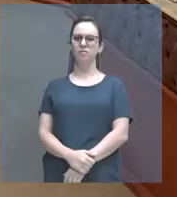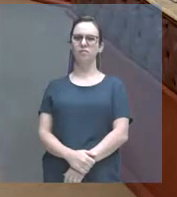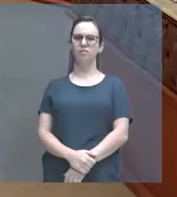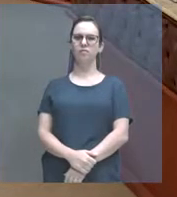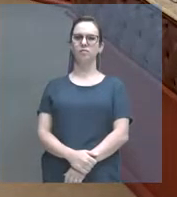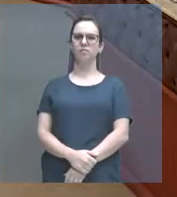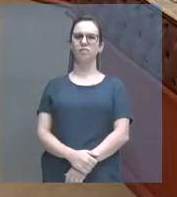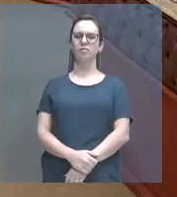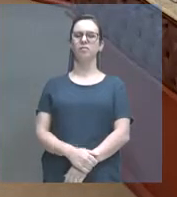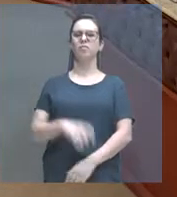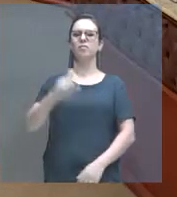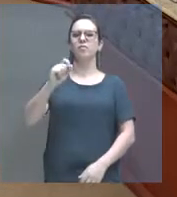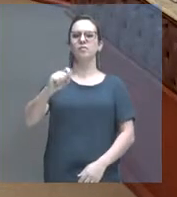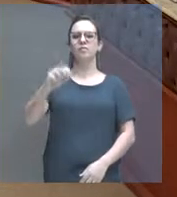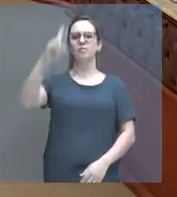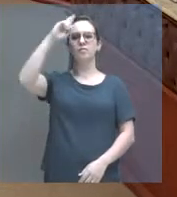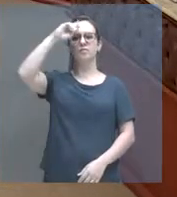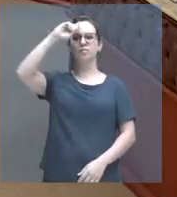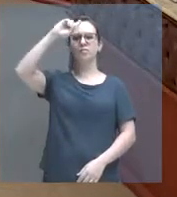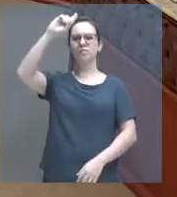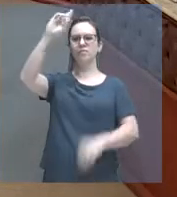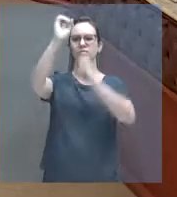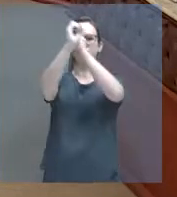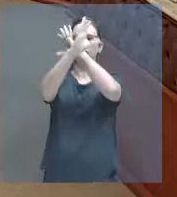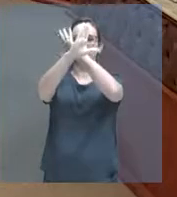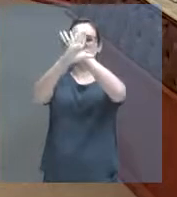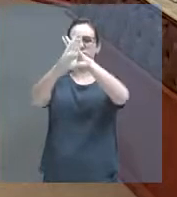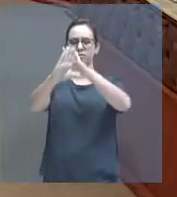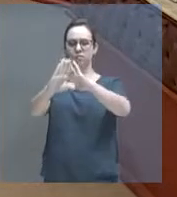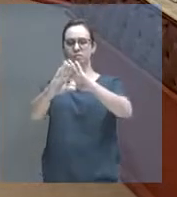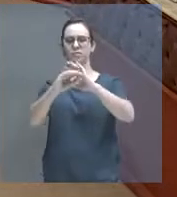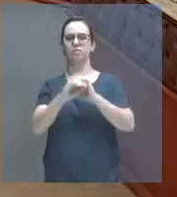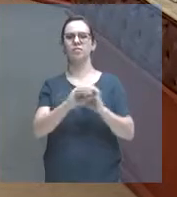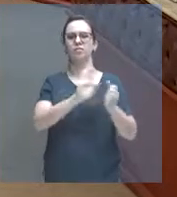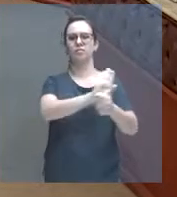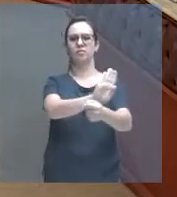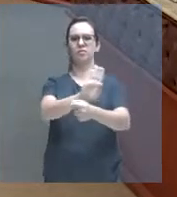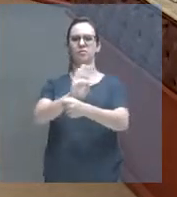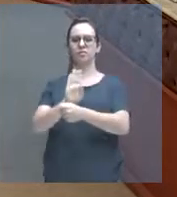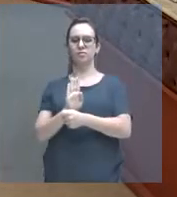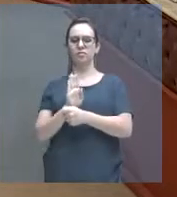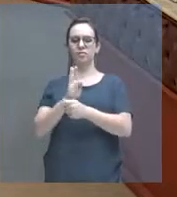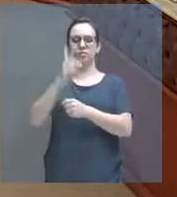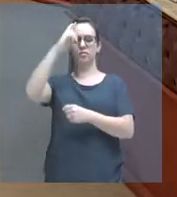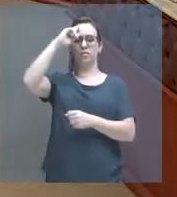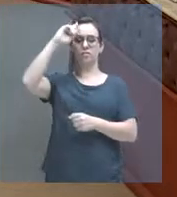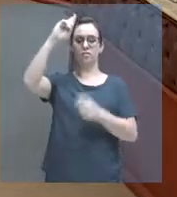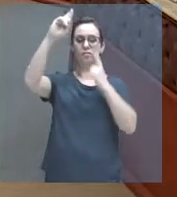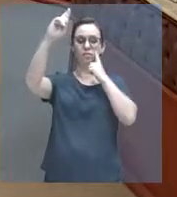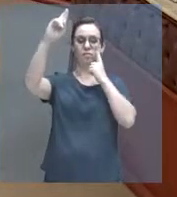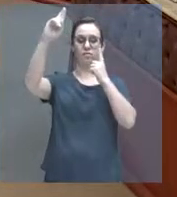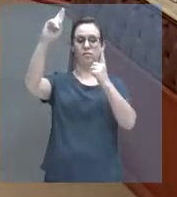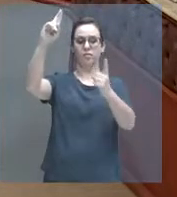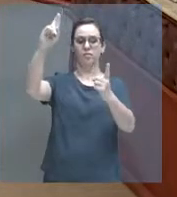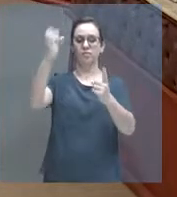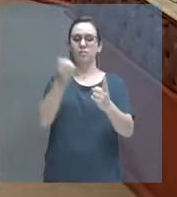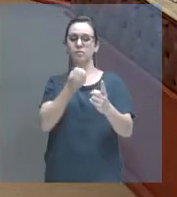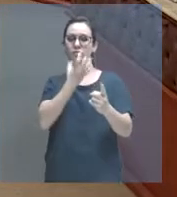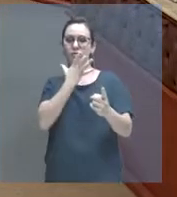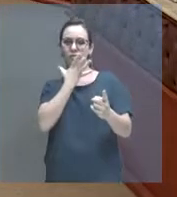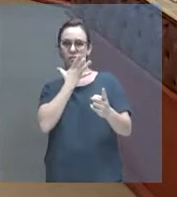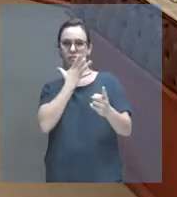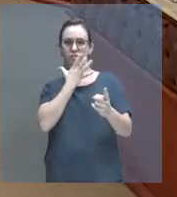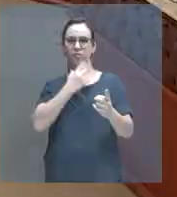Que o Senhor o abençoe e o proteja. Que o Senhor olhe para você com favor e lhe mostre